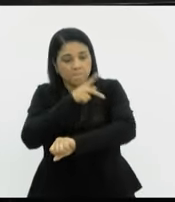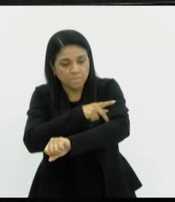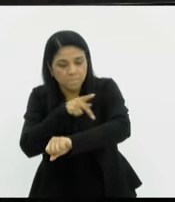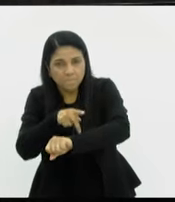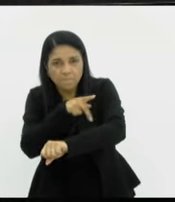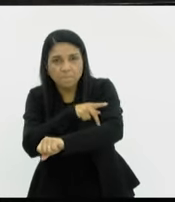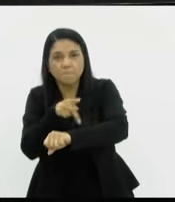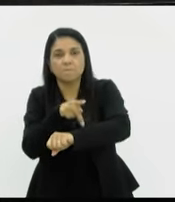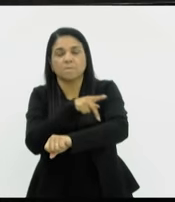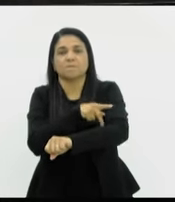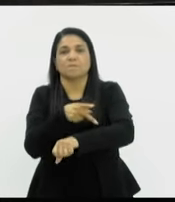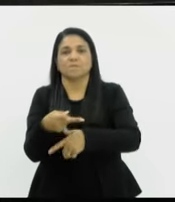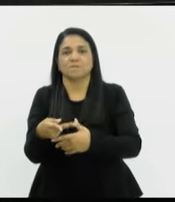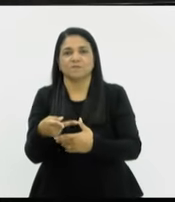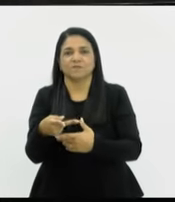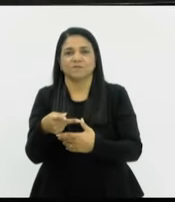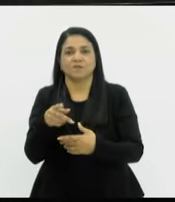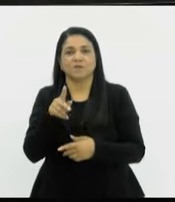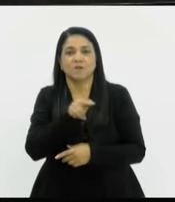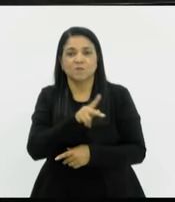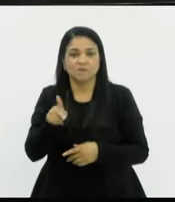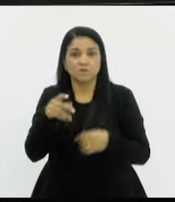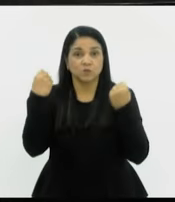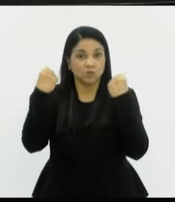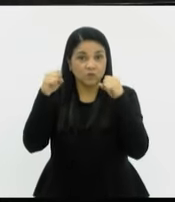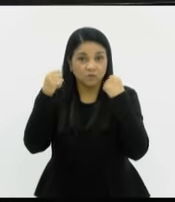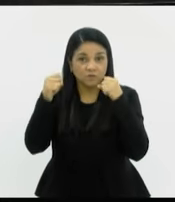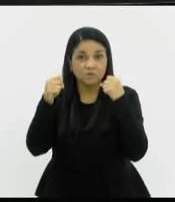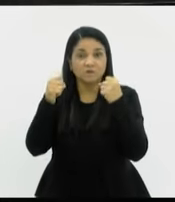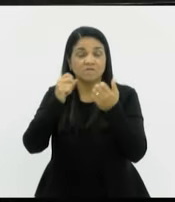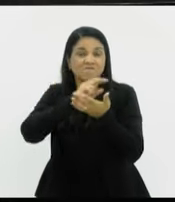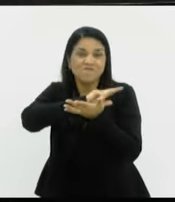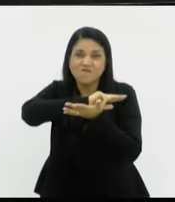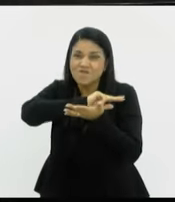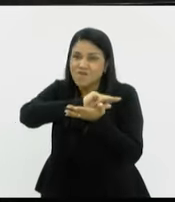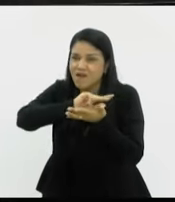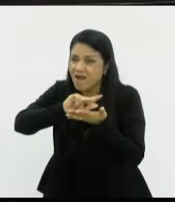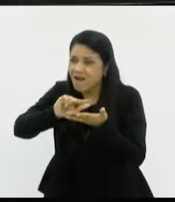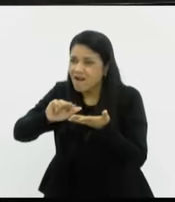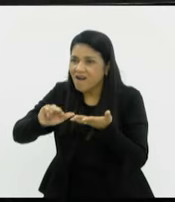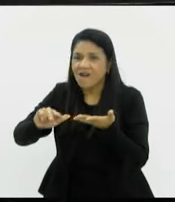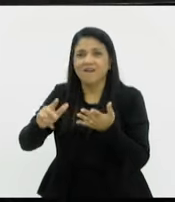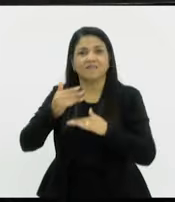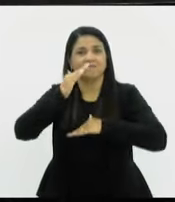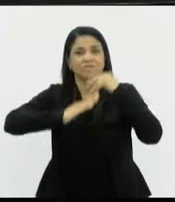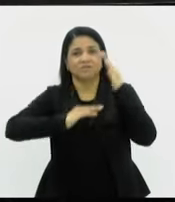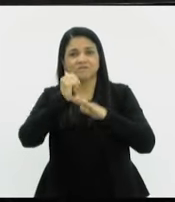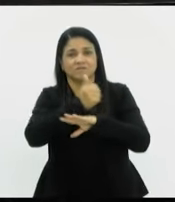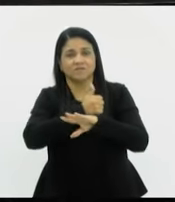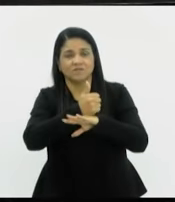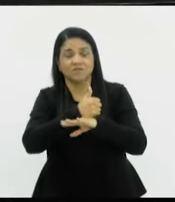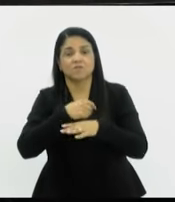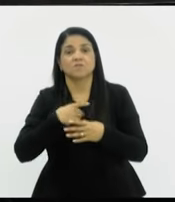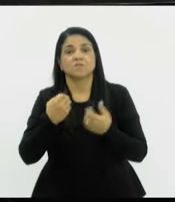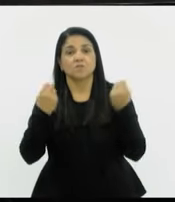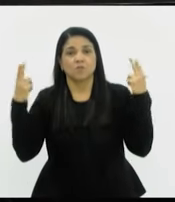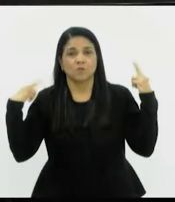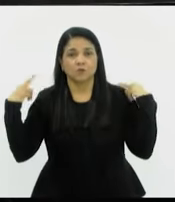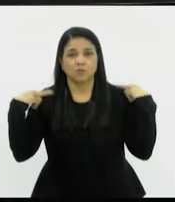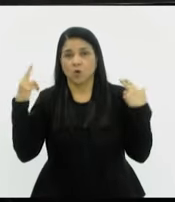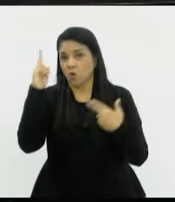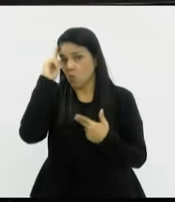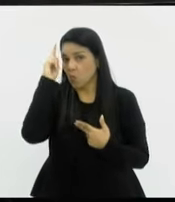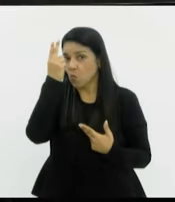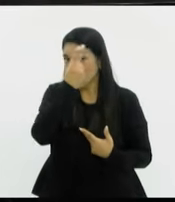pedagogos, professores de educação física, uma gama imensa, motorista de Uber, uma